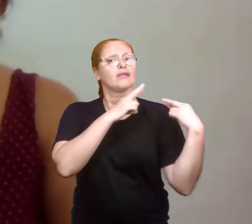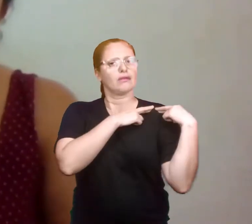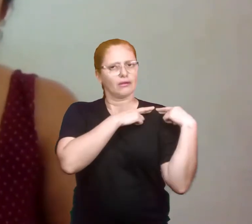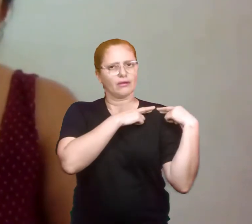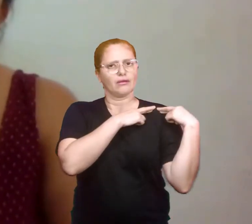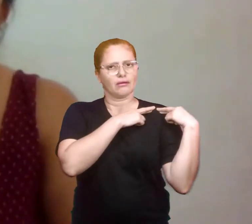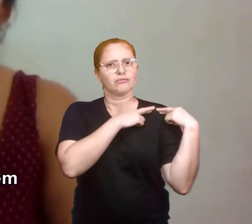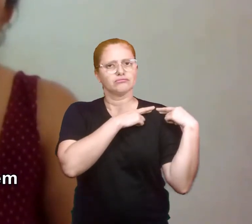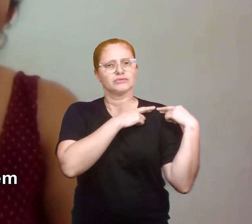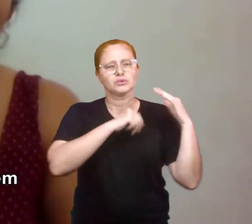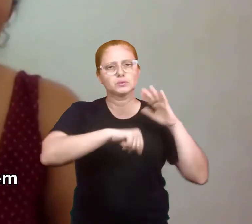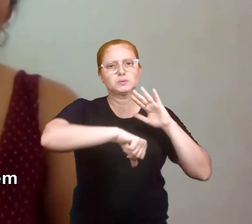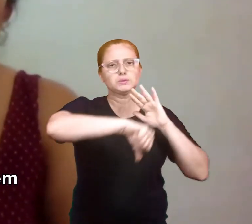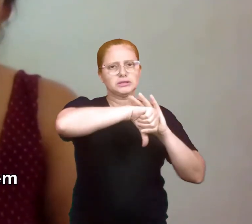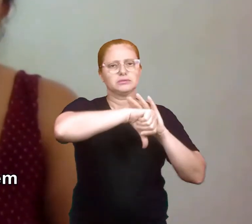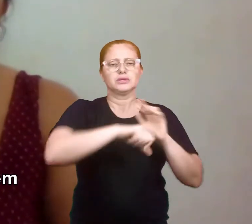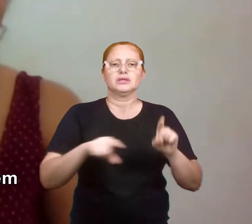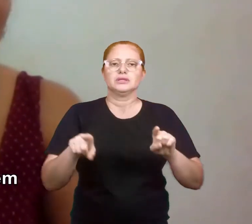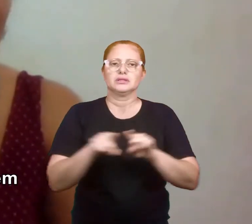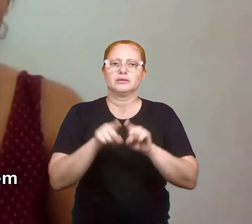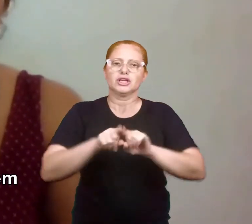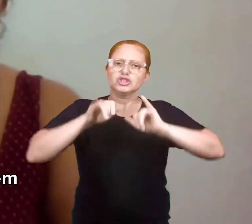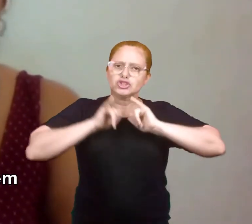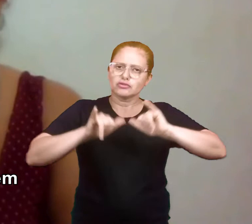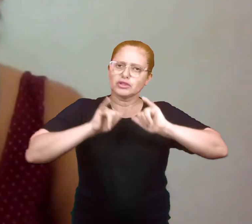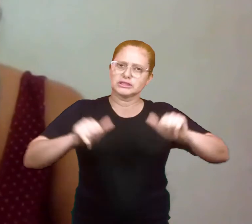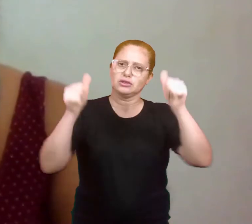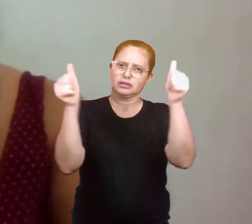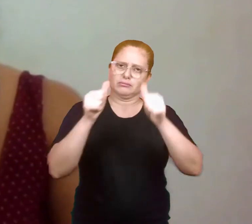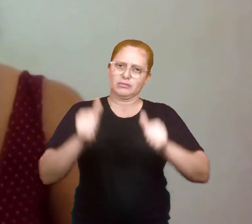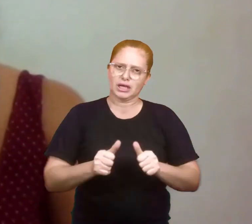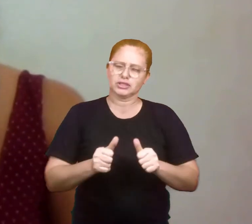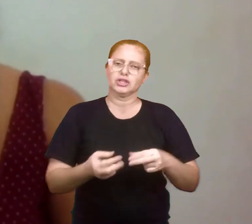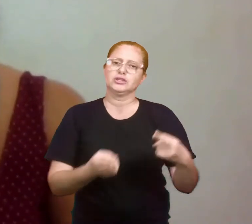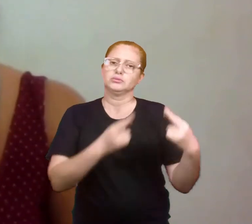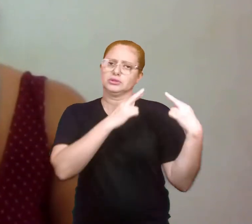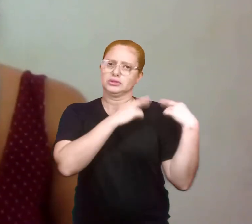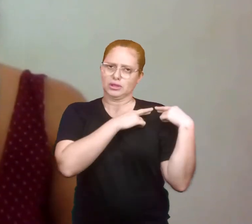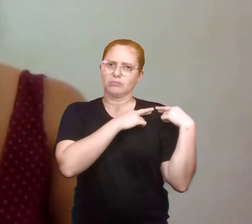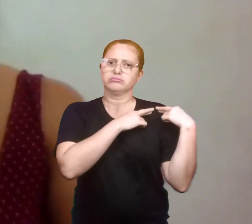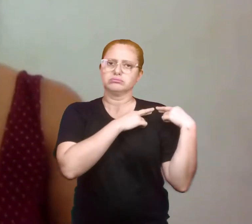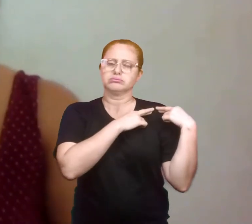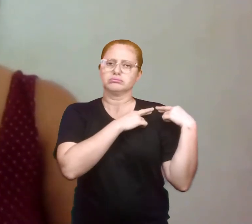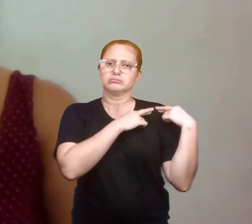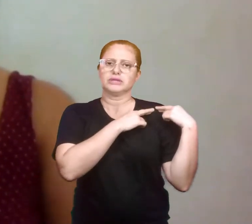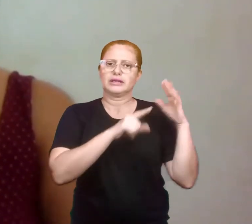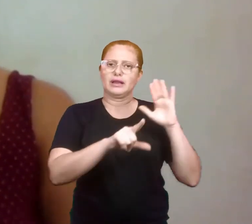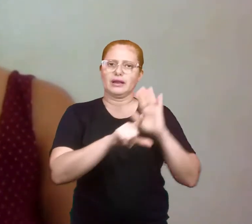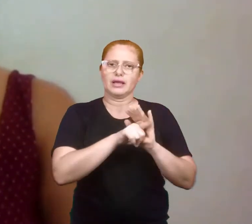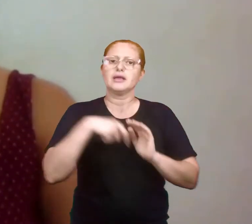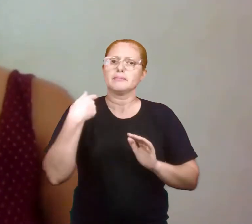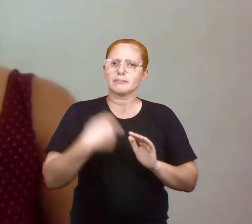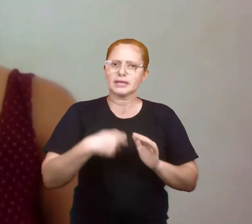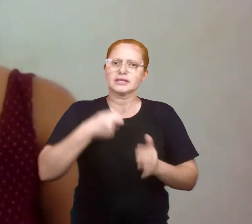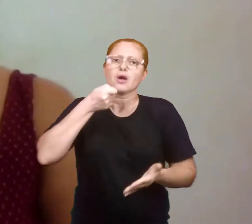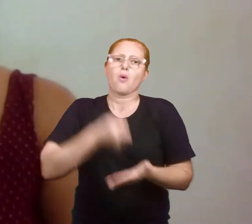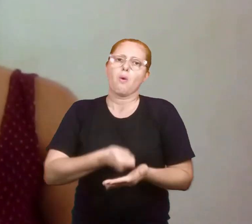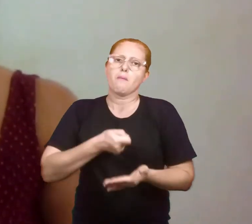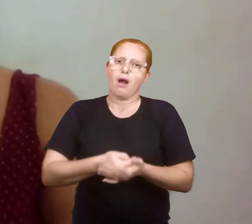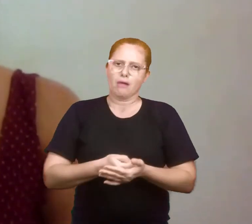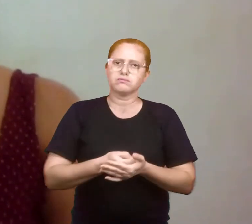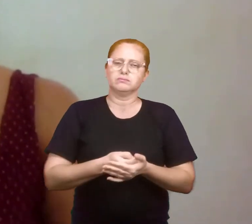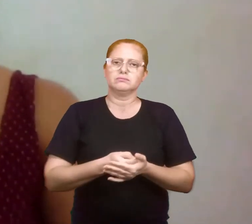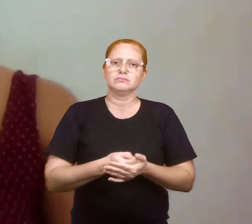além do crime, também pela divulgação da imagem, uma responsabilização civil que deve ser cobrada. A